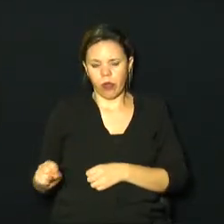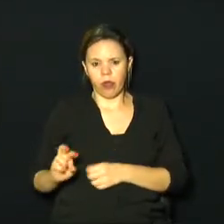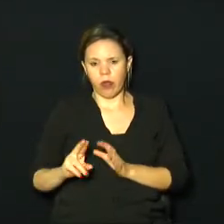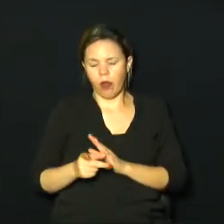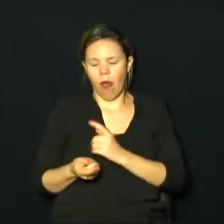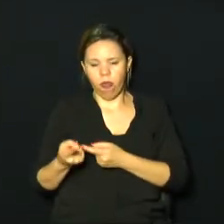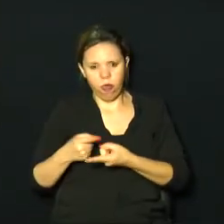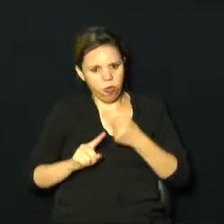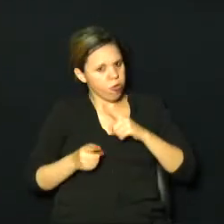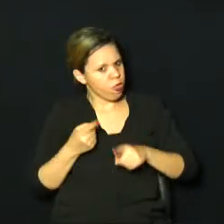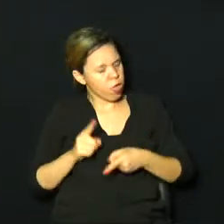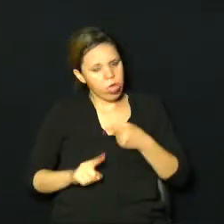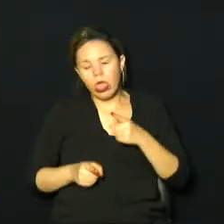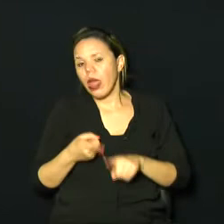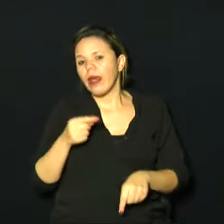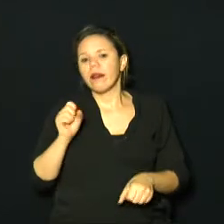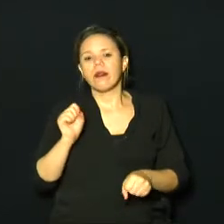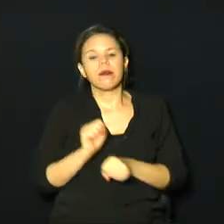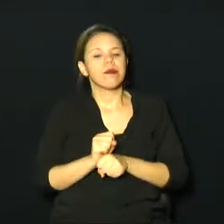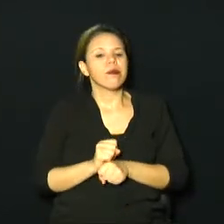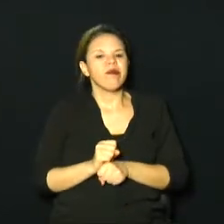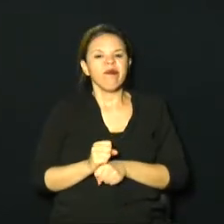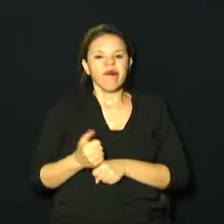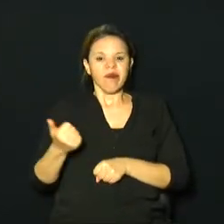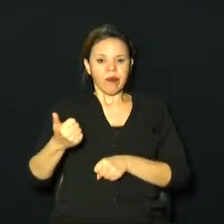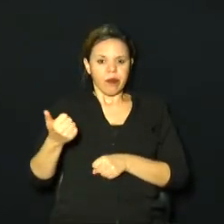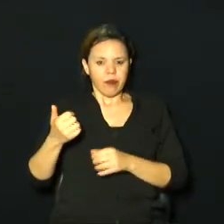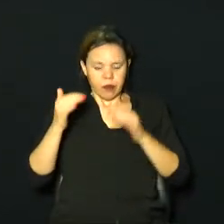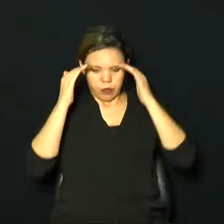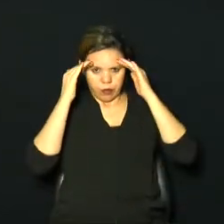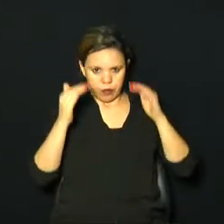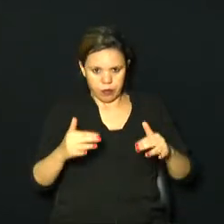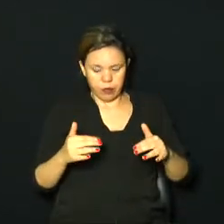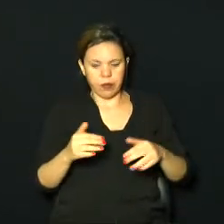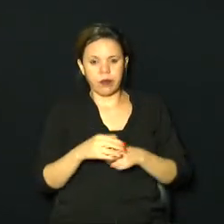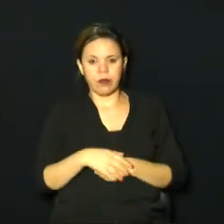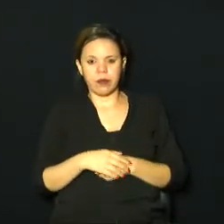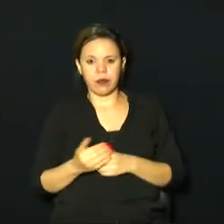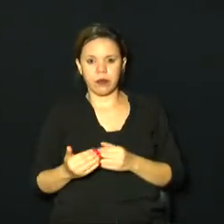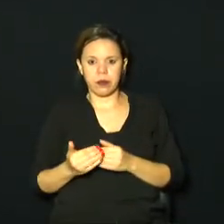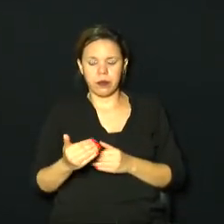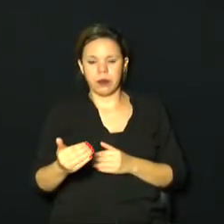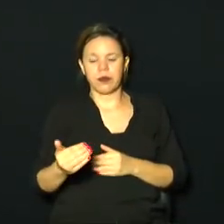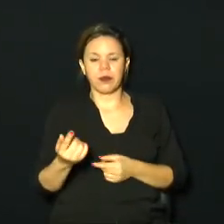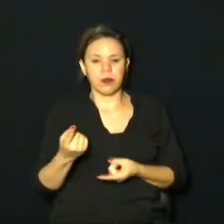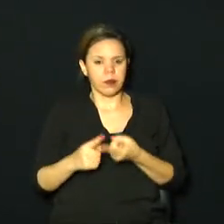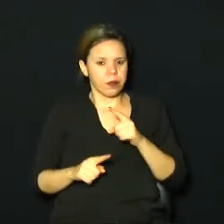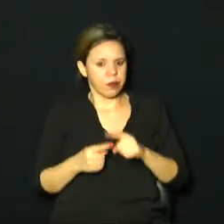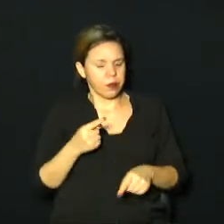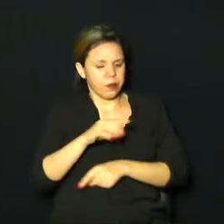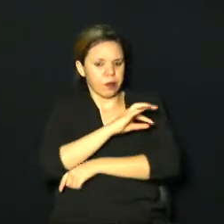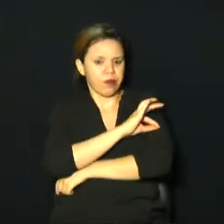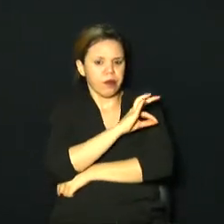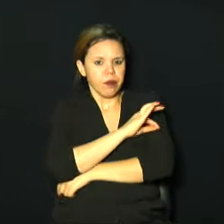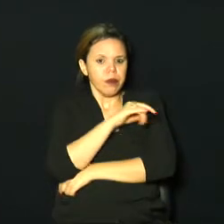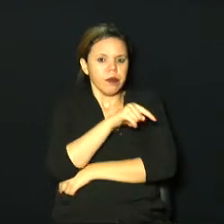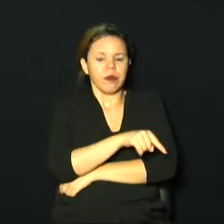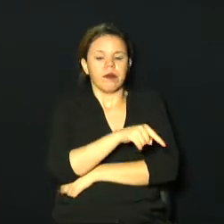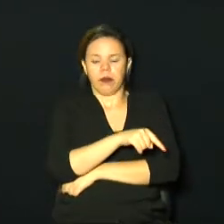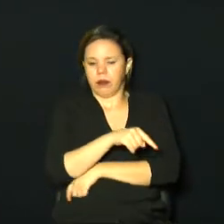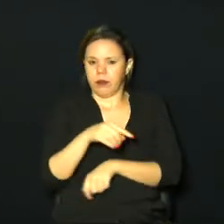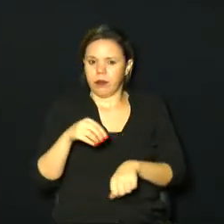negociações, suspende o cumprimento de uma reintegração de posse a partir de um acordo onde a prefeitura